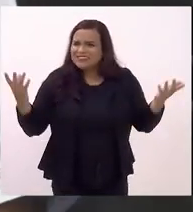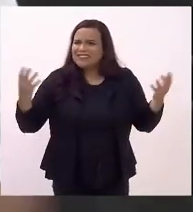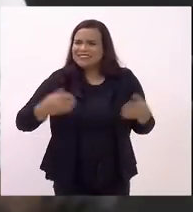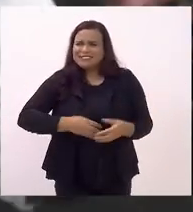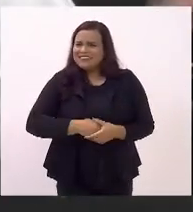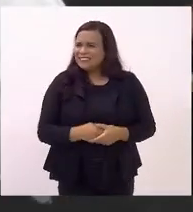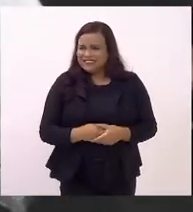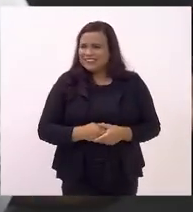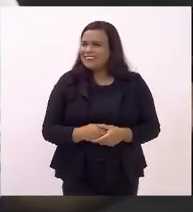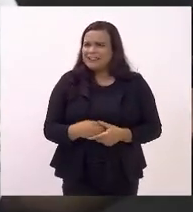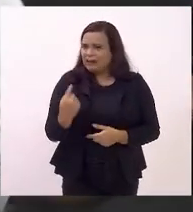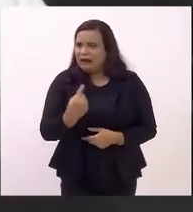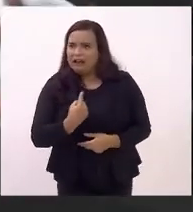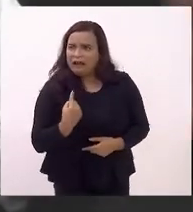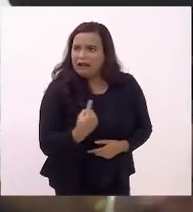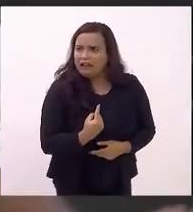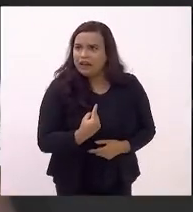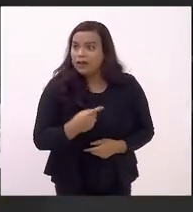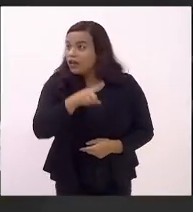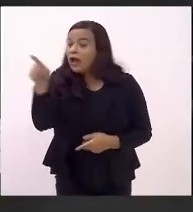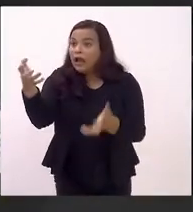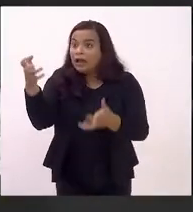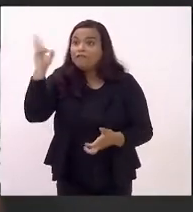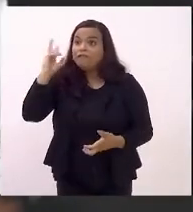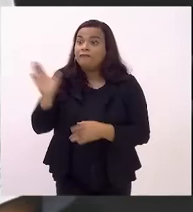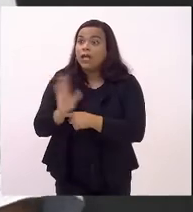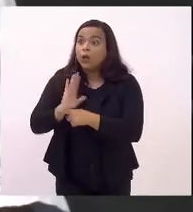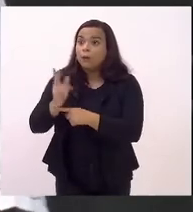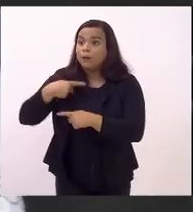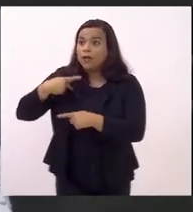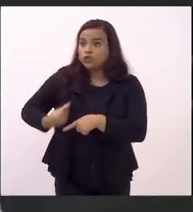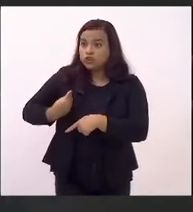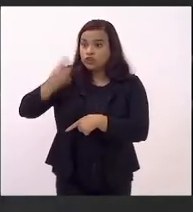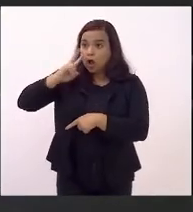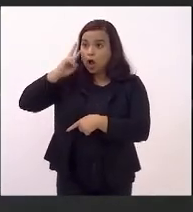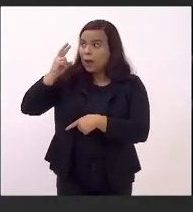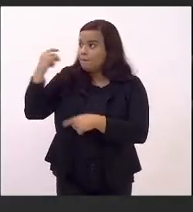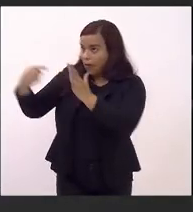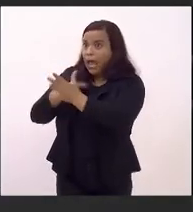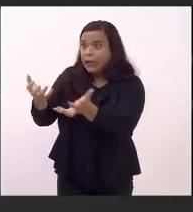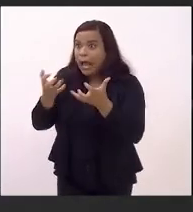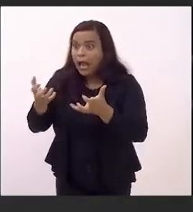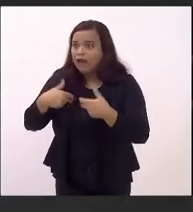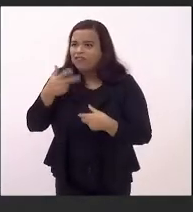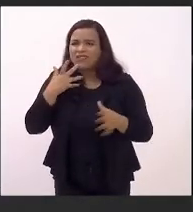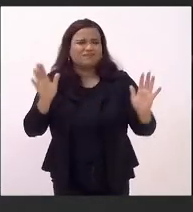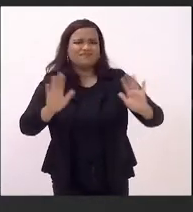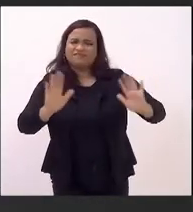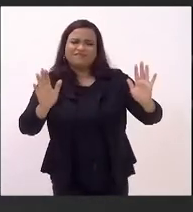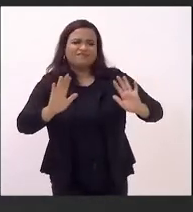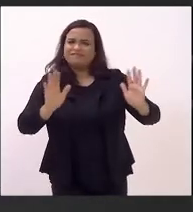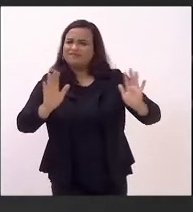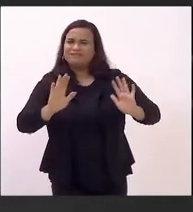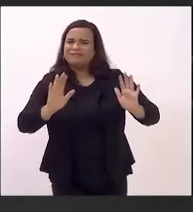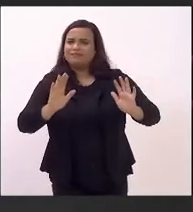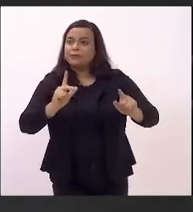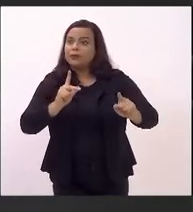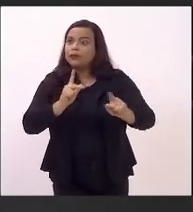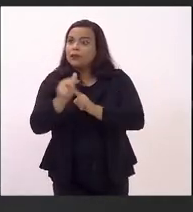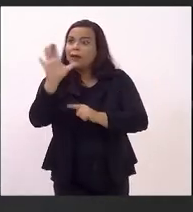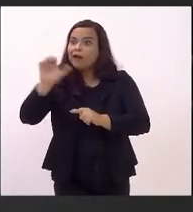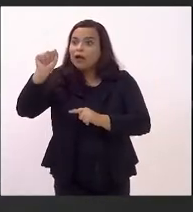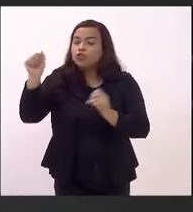Nunca queriam fazer um filme com a minha história, eu nunca deixei por conta disso. Porque só tem sentido quando isso é uma conquista